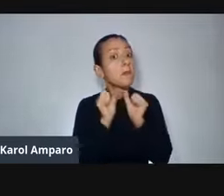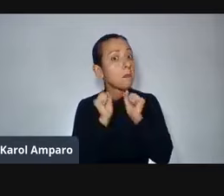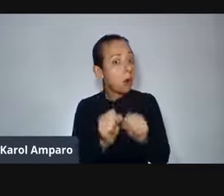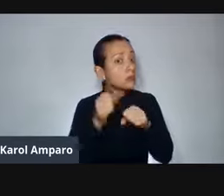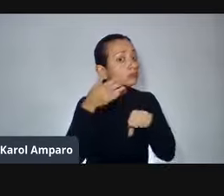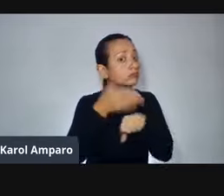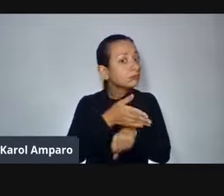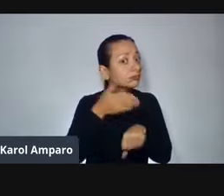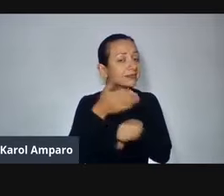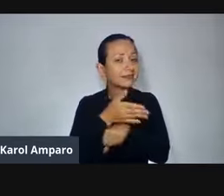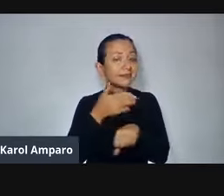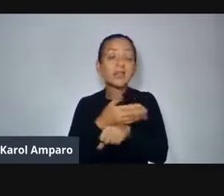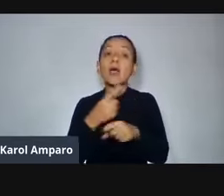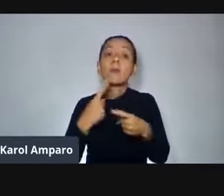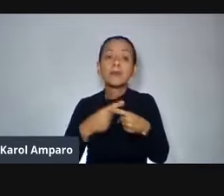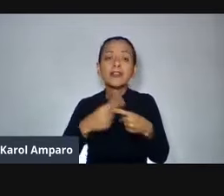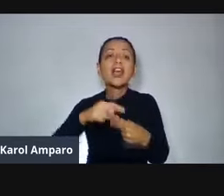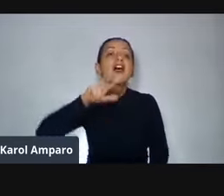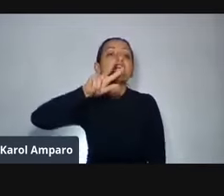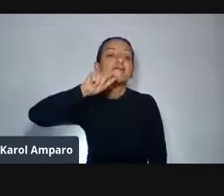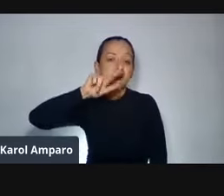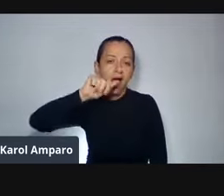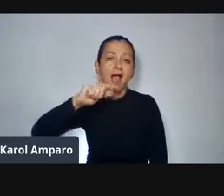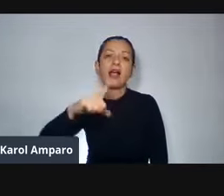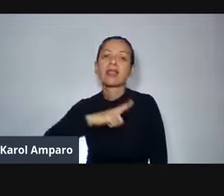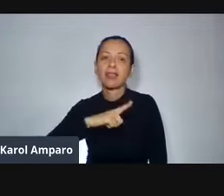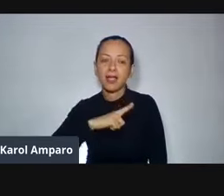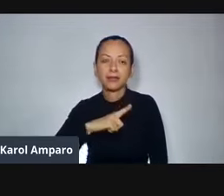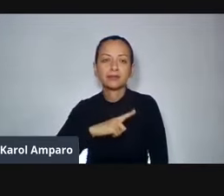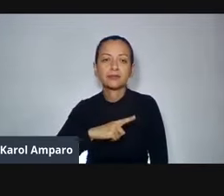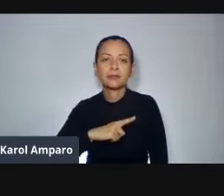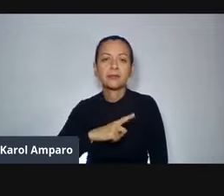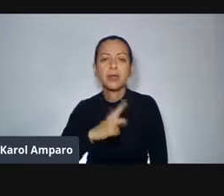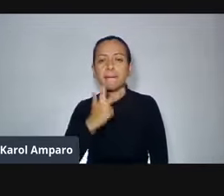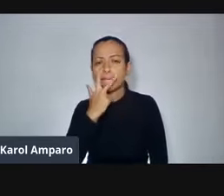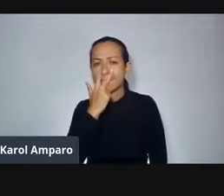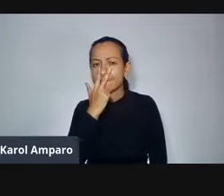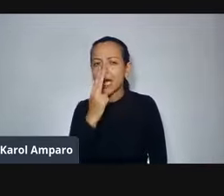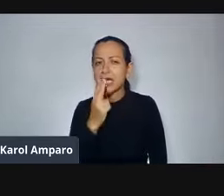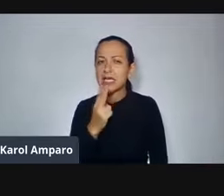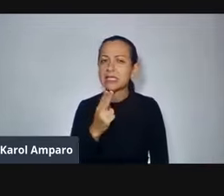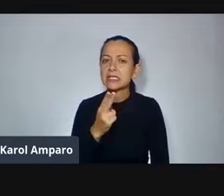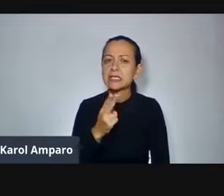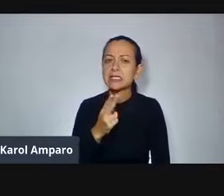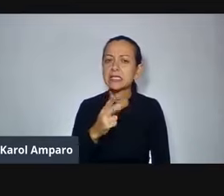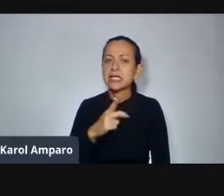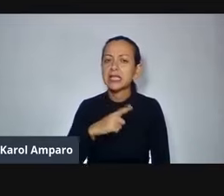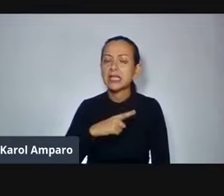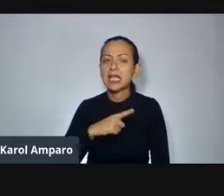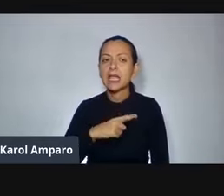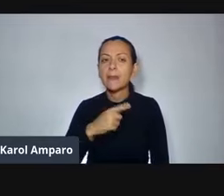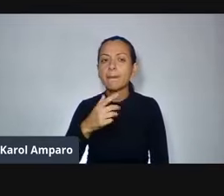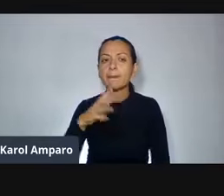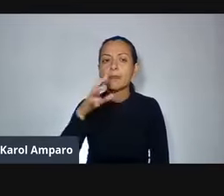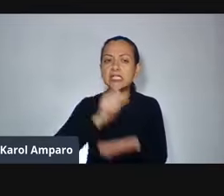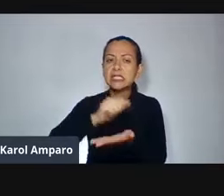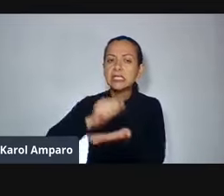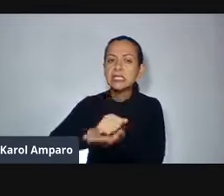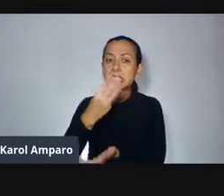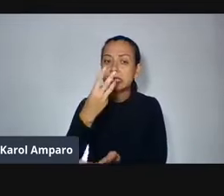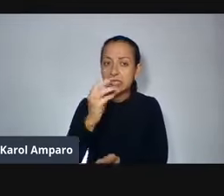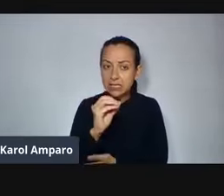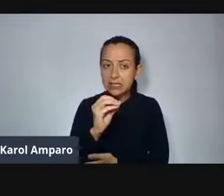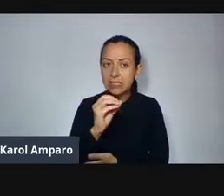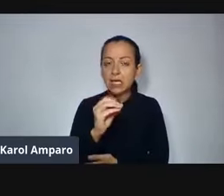participar, porque a gente ainda tem algumas vagas. Se eu não me engano, nós já temos 30 inscritos e a